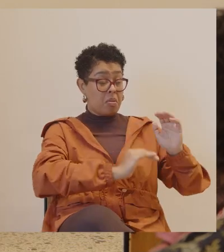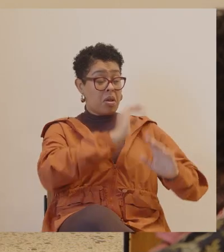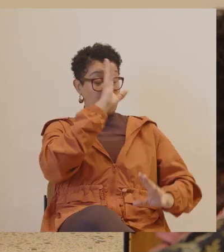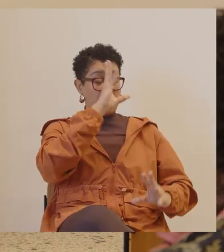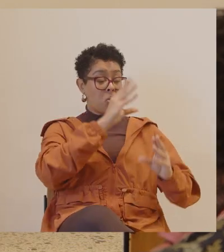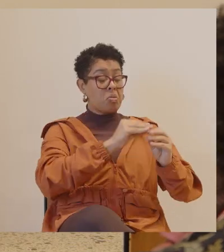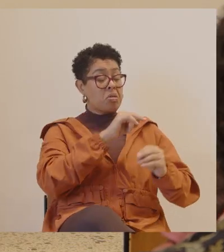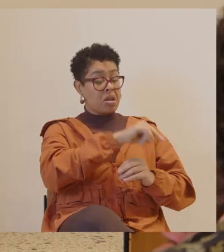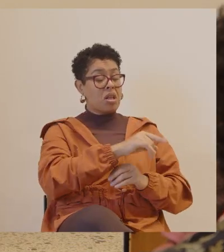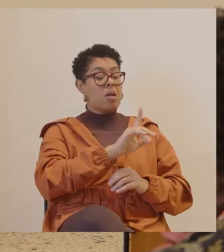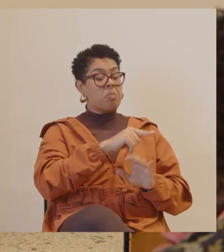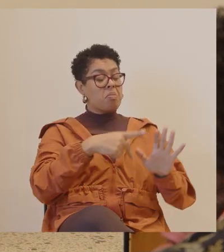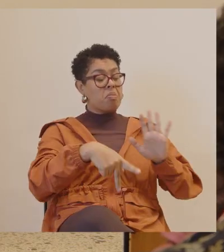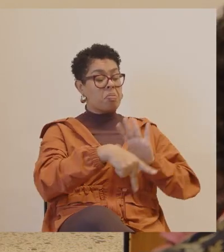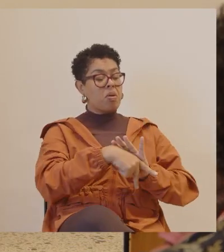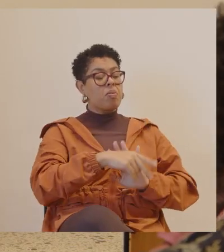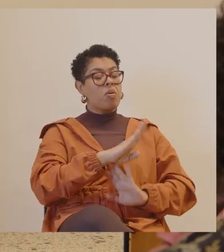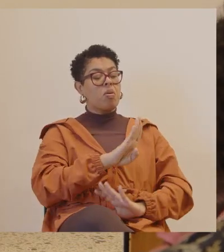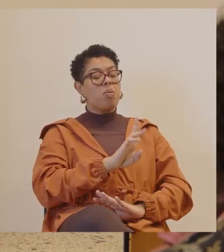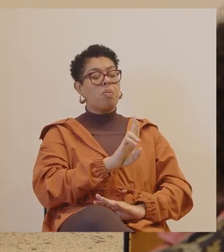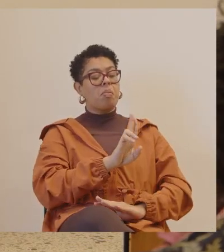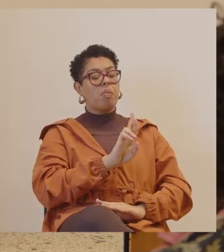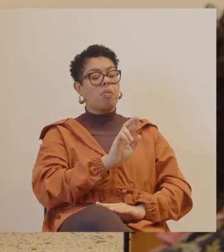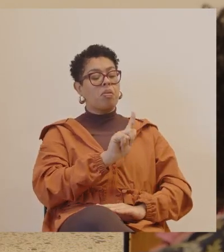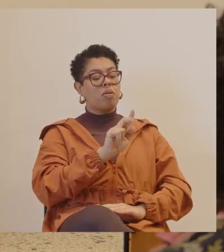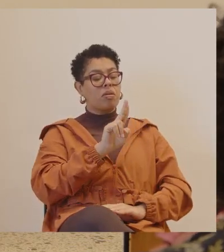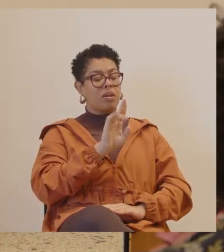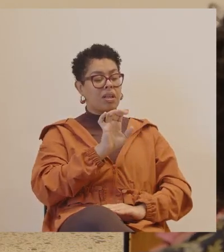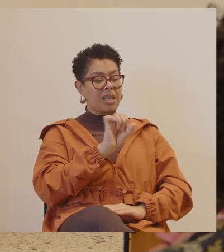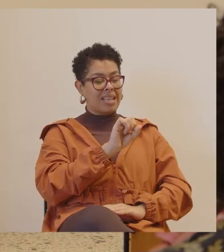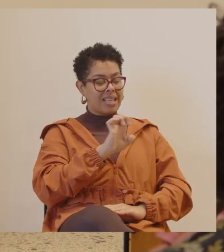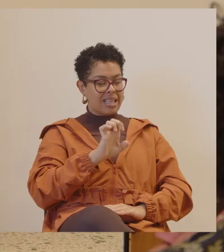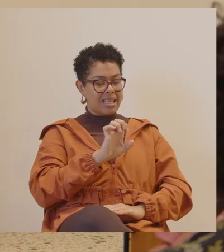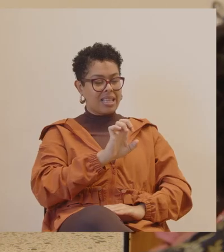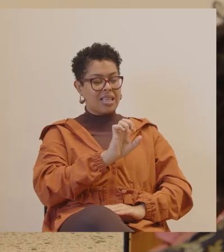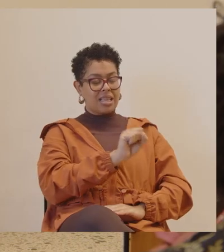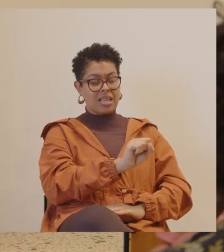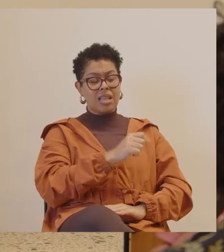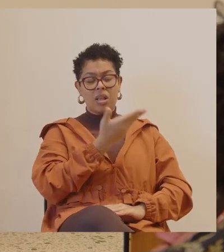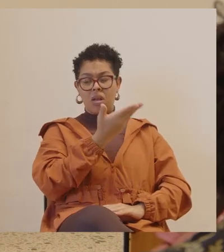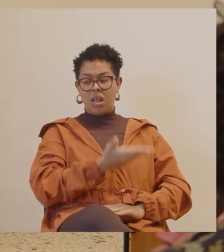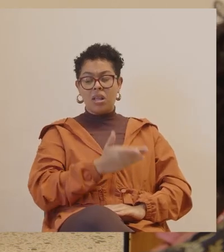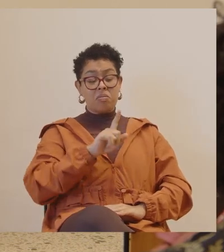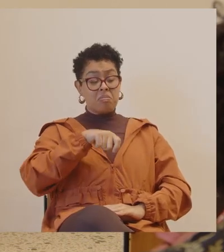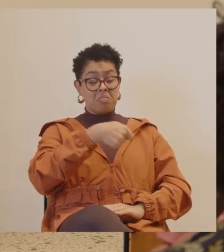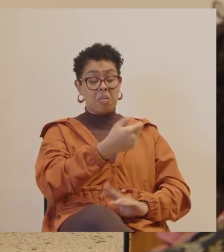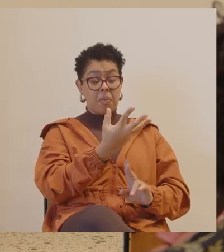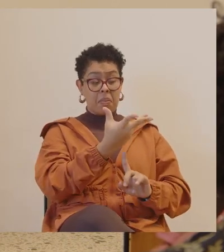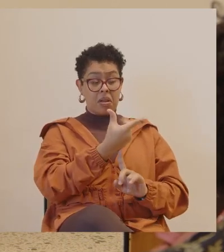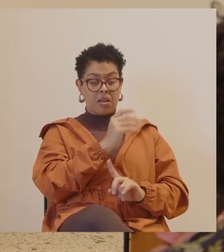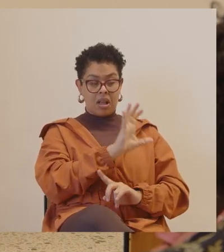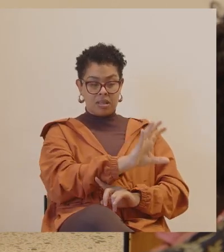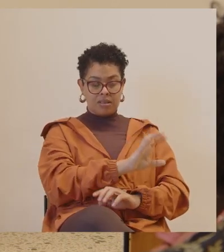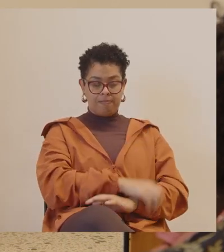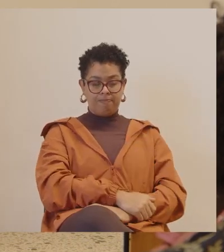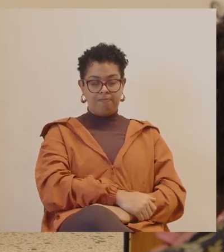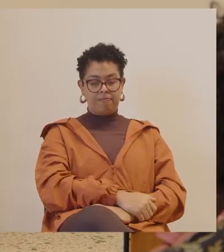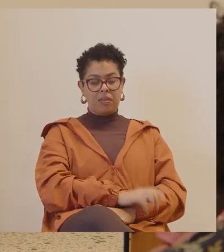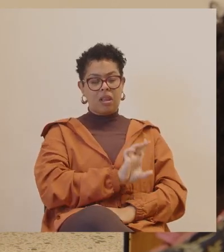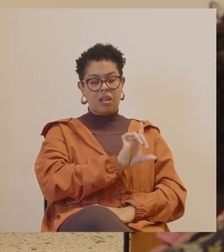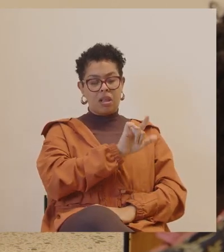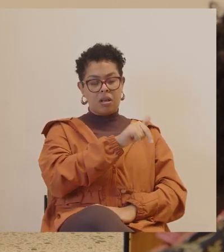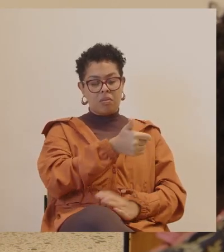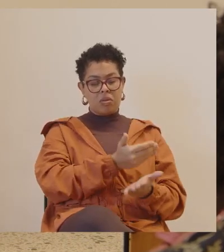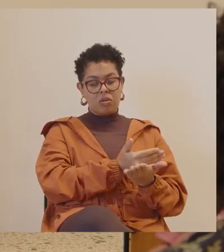como burguesas, né. Então, nesse contexto, ele é este pintor, né? Quando ele começa a